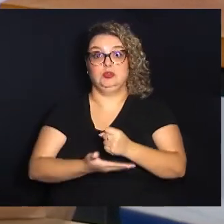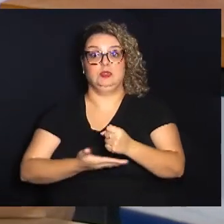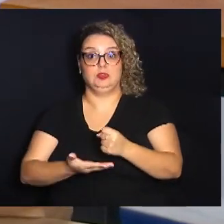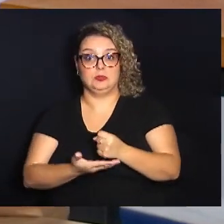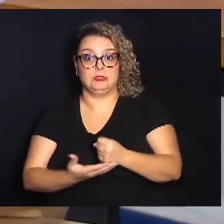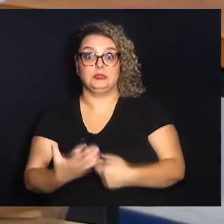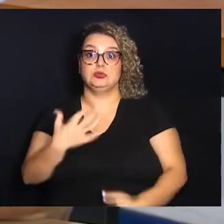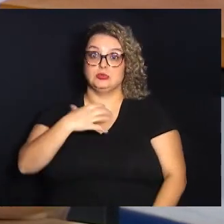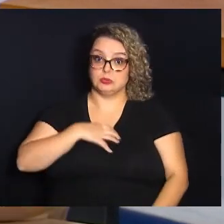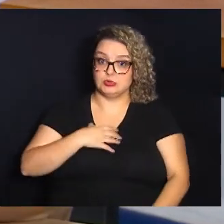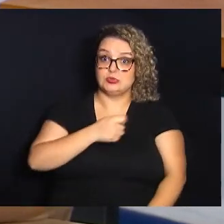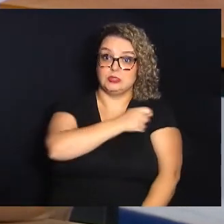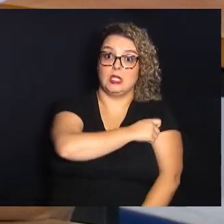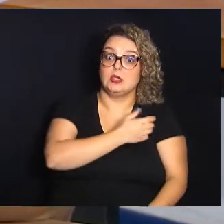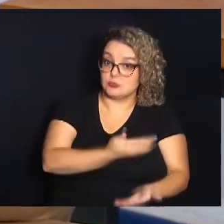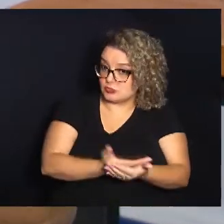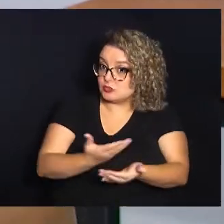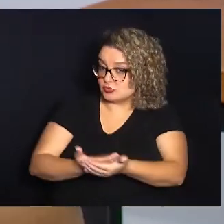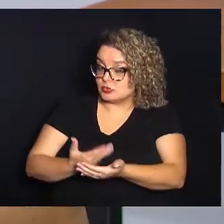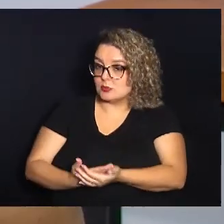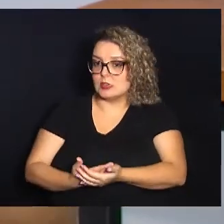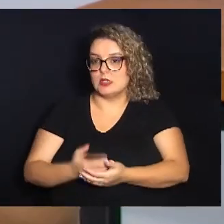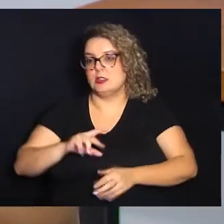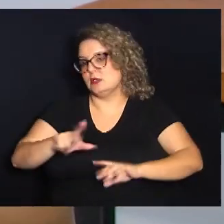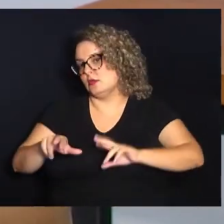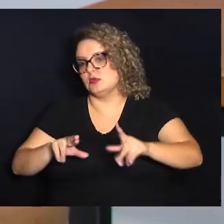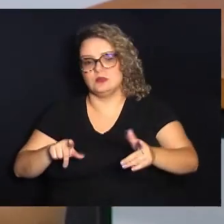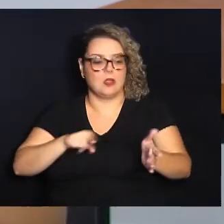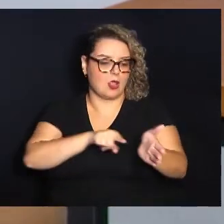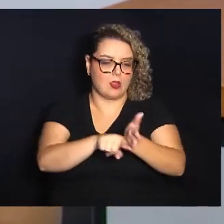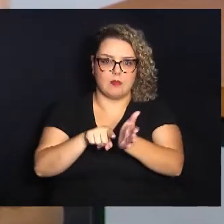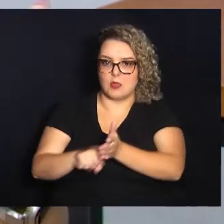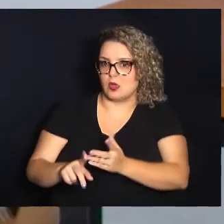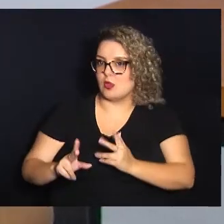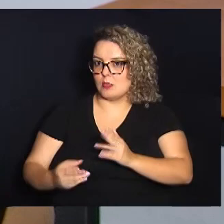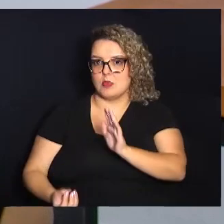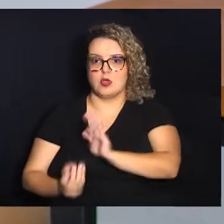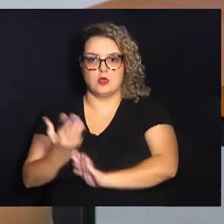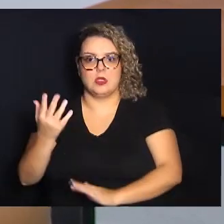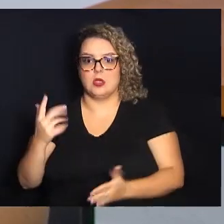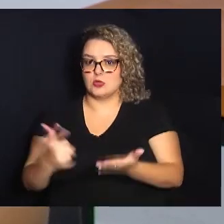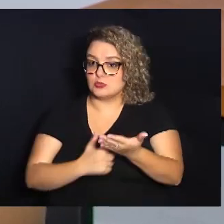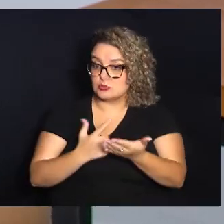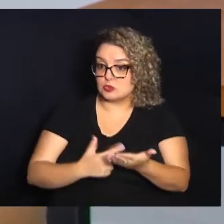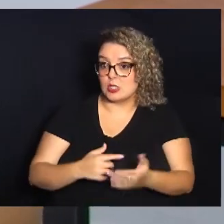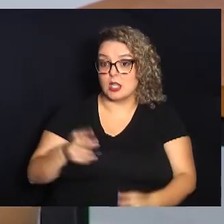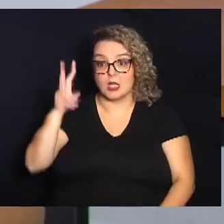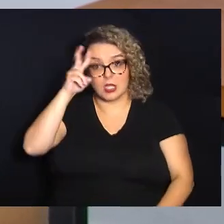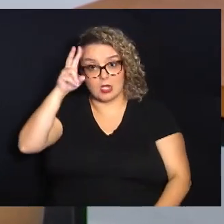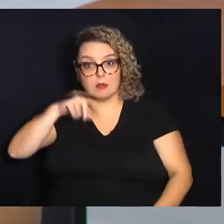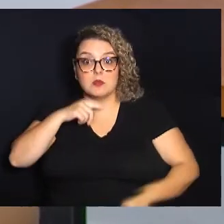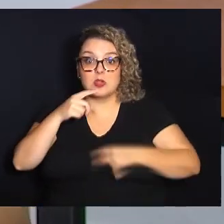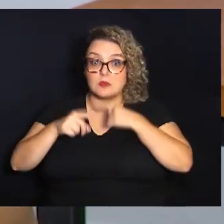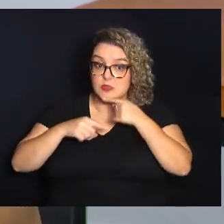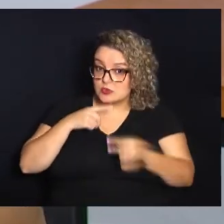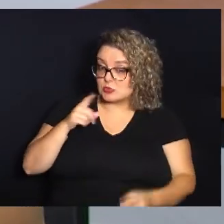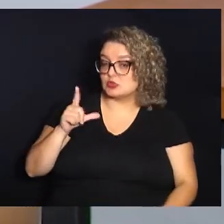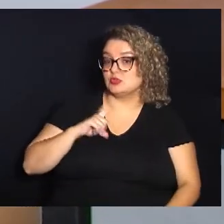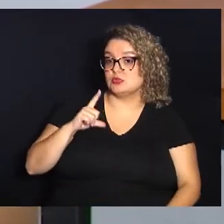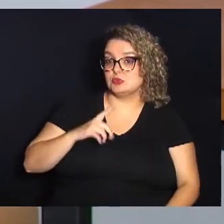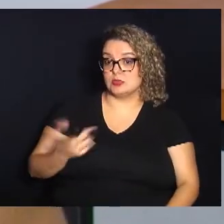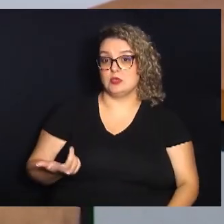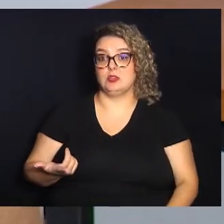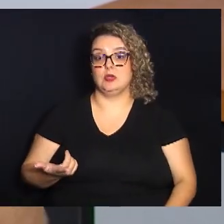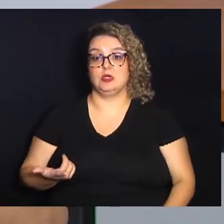com base no formato de uma aula mesmo, né? Então, de várias perguntas, enquanto eu criava o livro, eu lembrava de dúvidas que os alunos